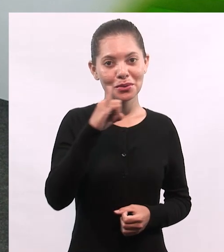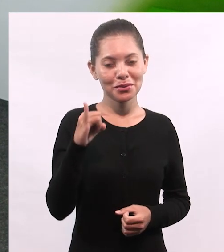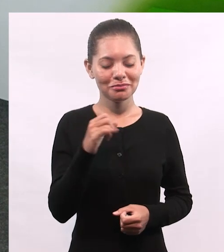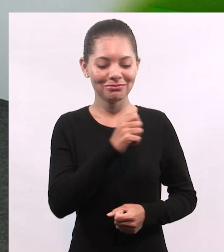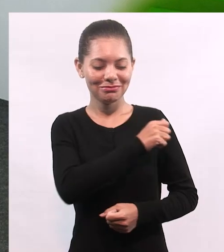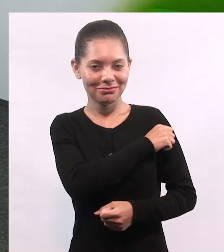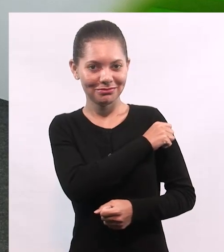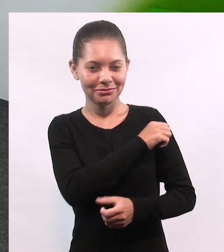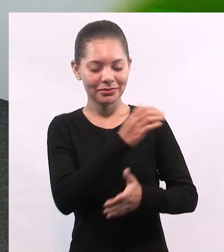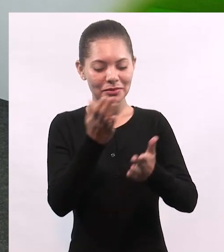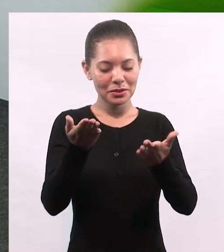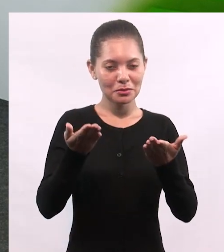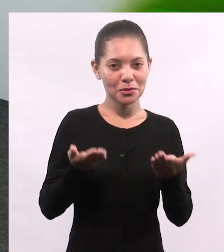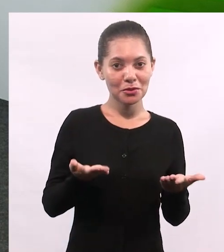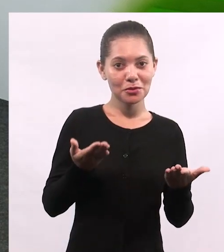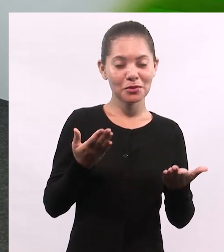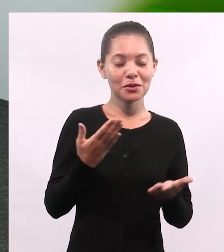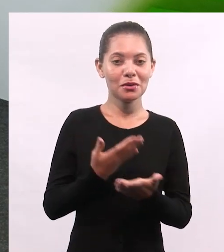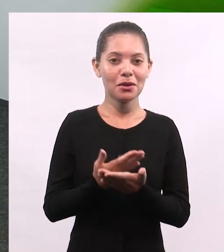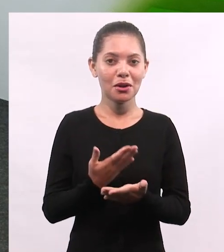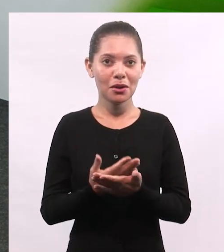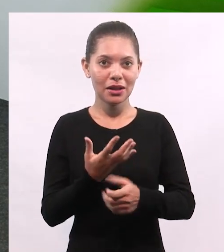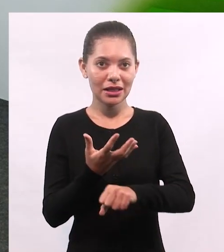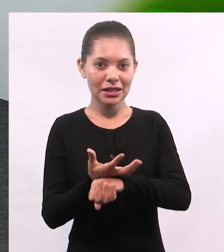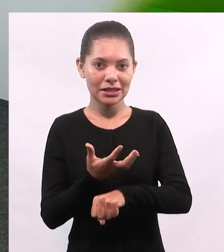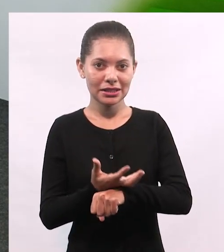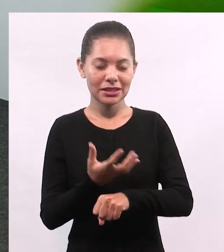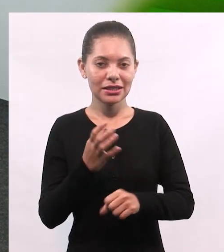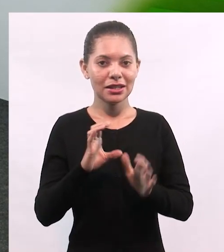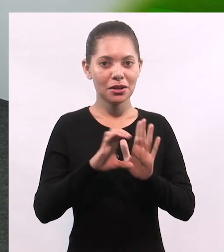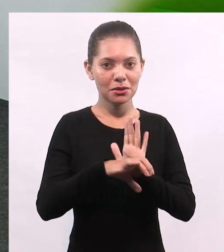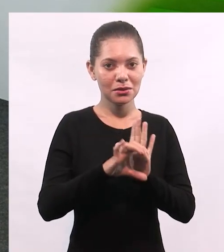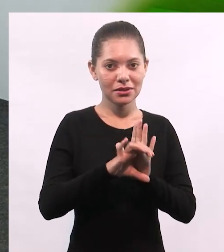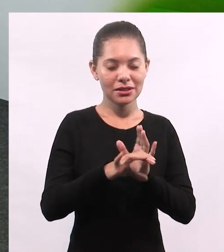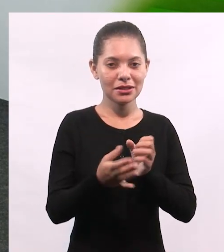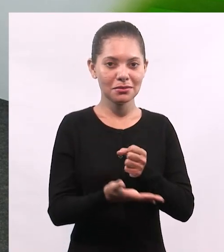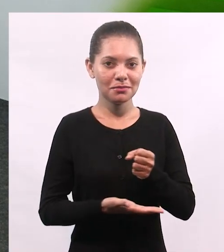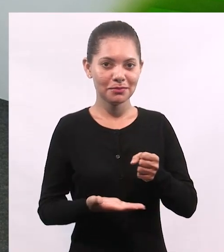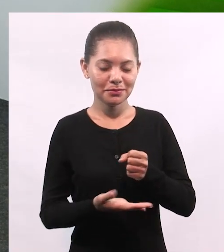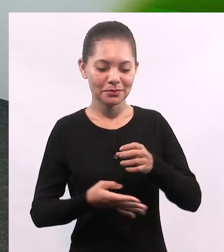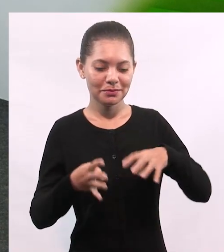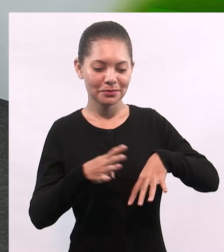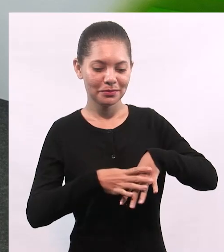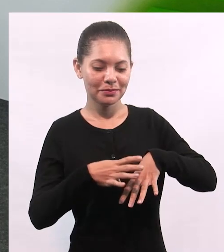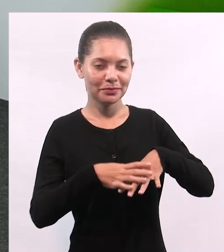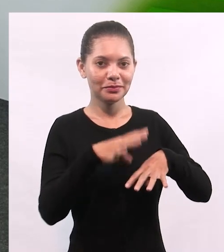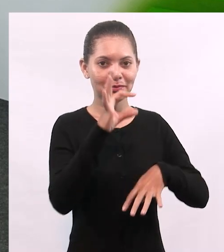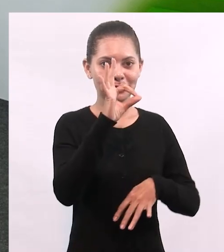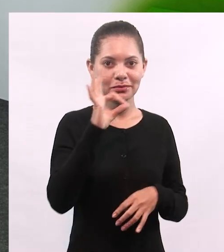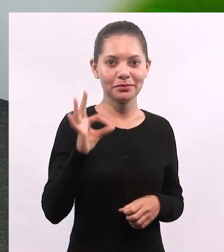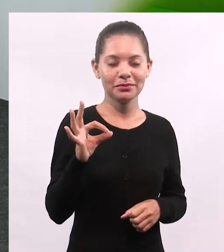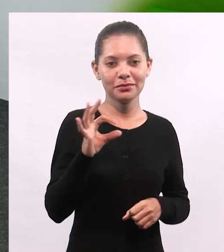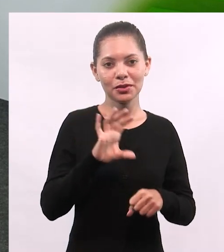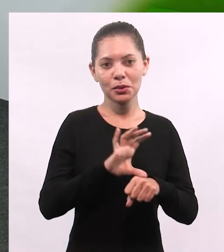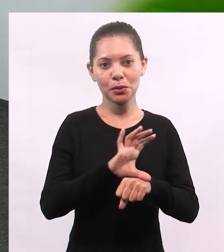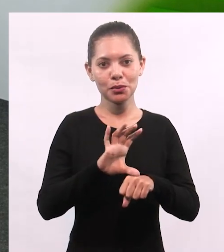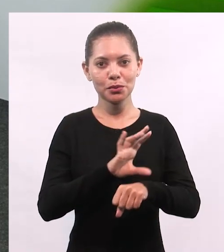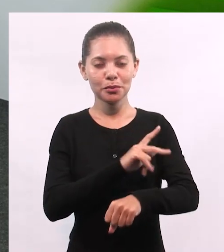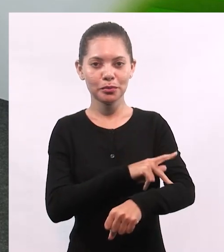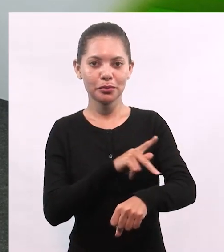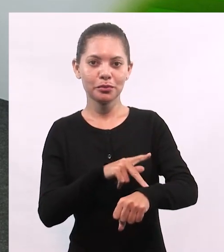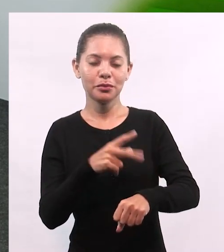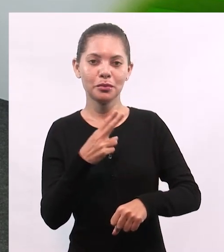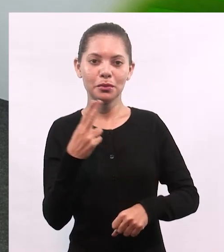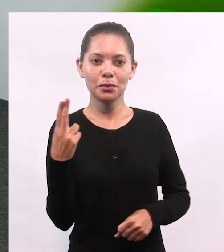Olá, alunos! Sejam bem-vindos a mais uma aula da disciplina de Conceitos Básicos de Matemática e Estatística do curso de Pedagogia. Me